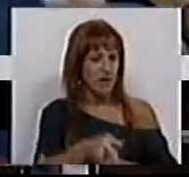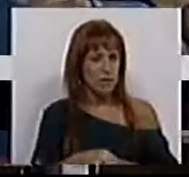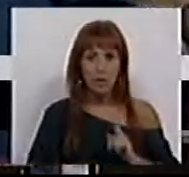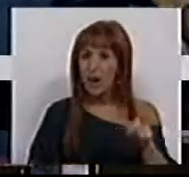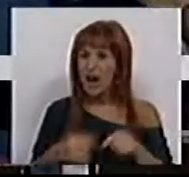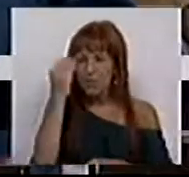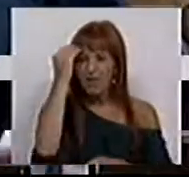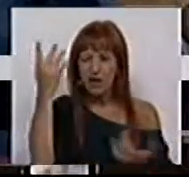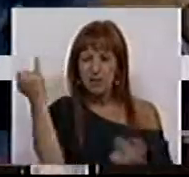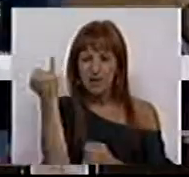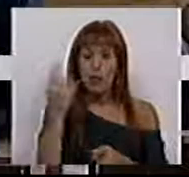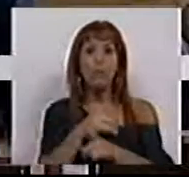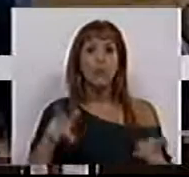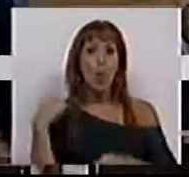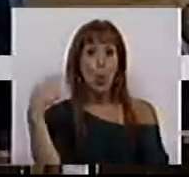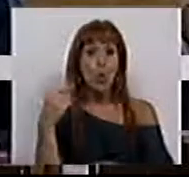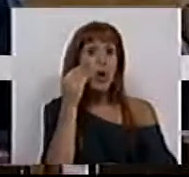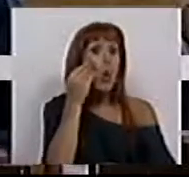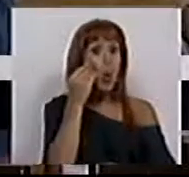É uma fantasia, porque